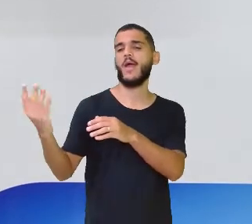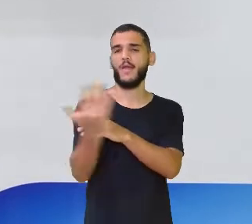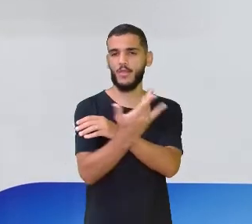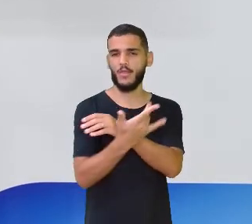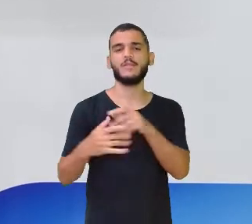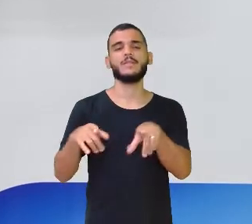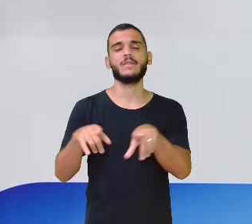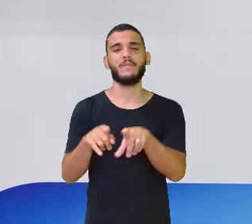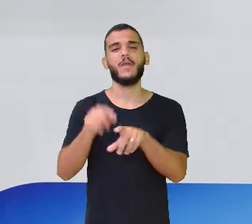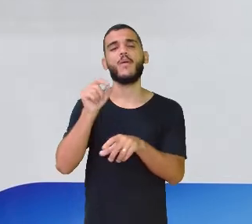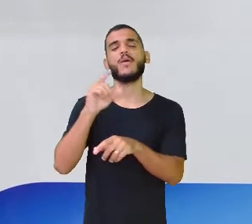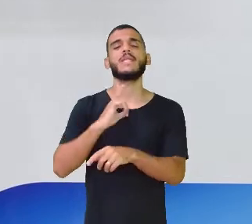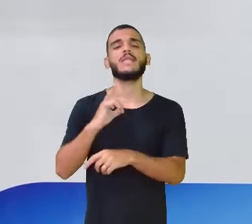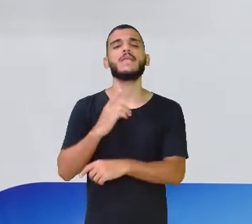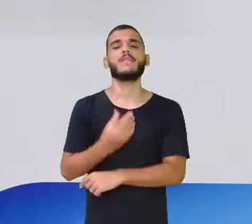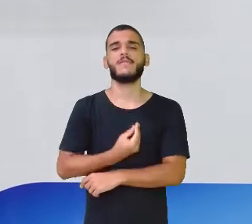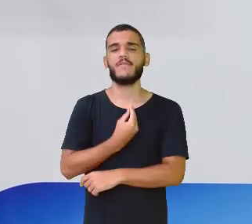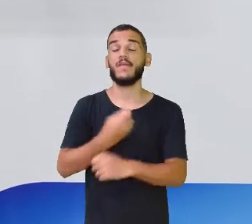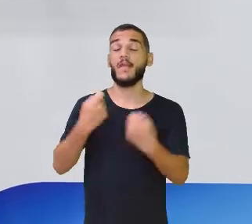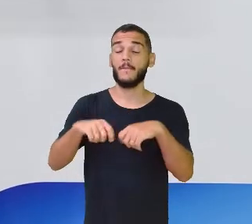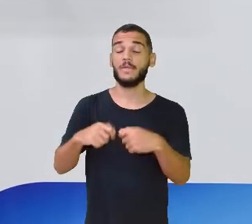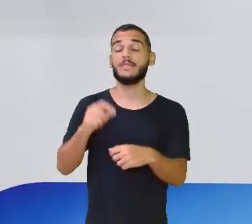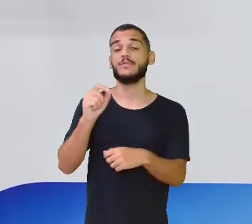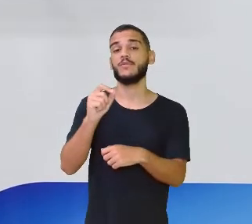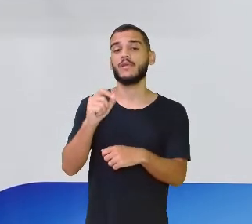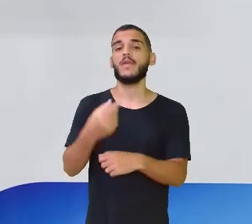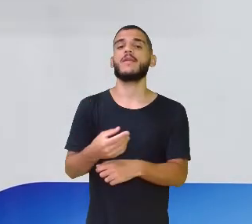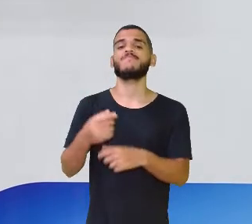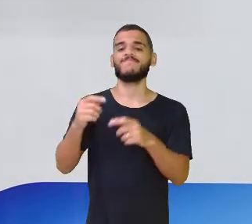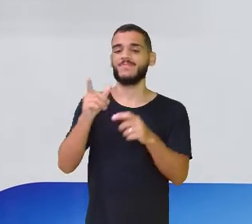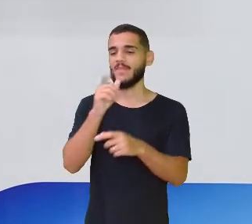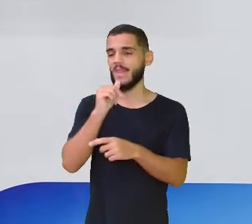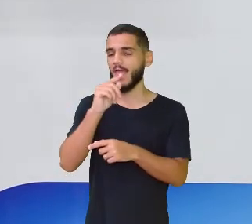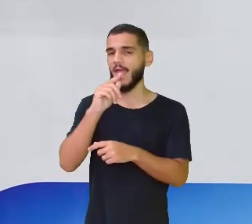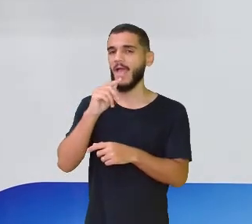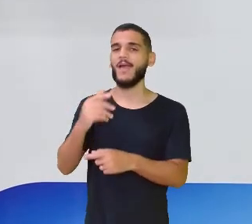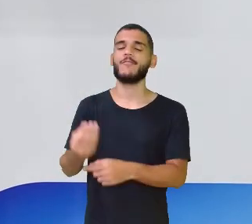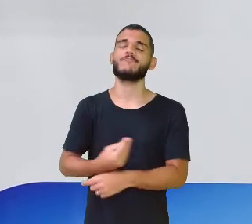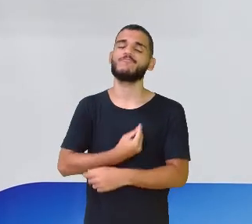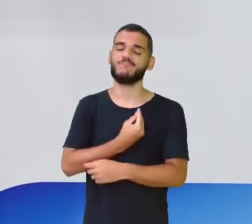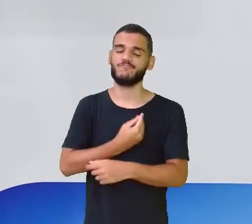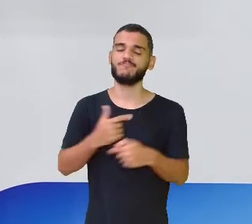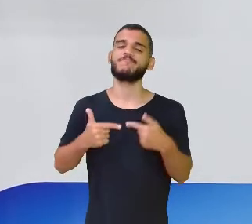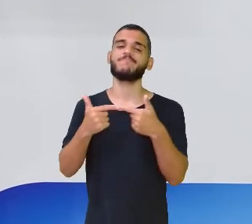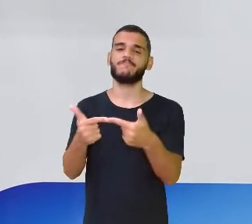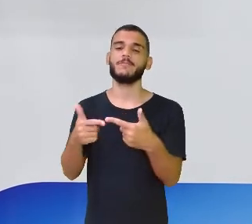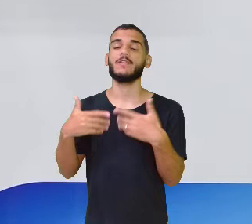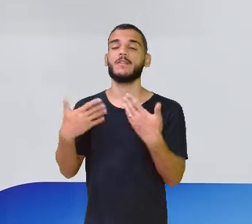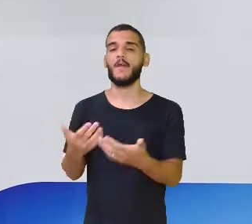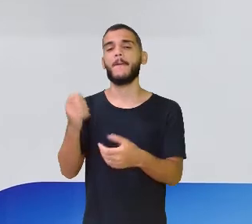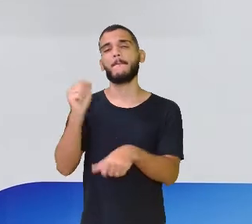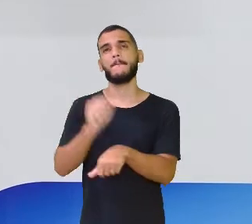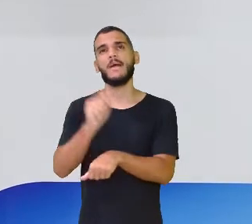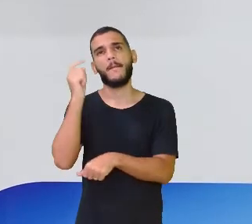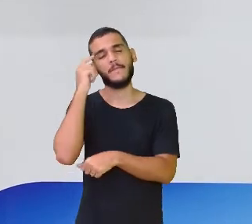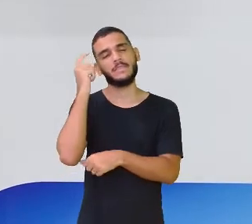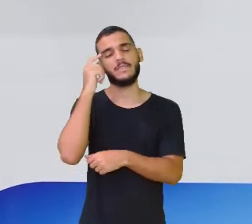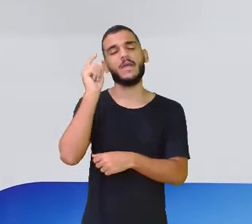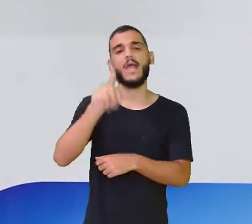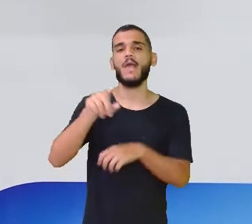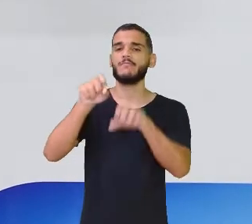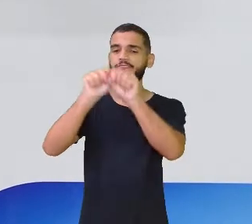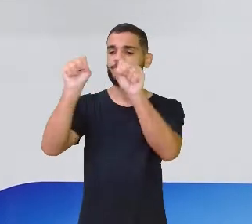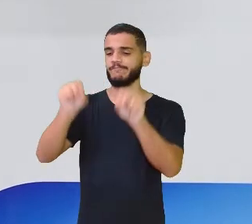que é que tem vida aí que precisa desse lago para sobreviver, gente? Já pararam para pensar? Pensa que é um